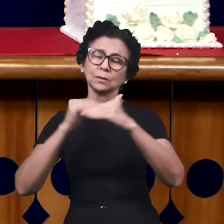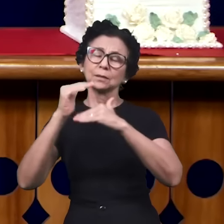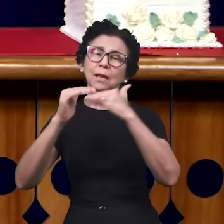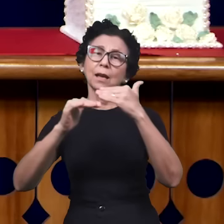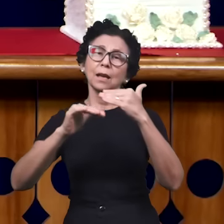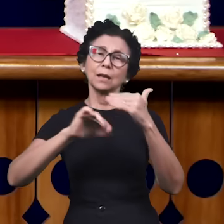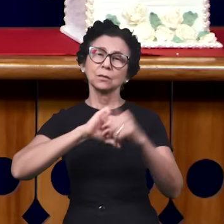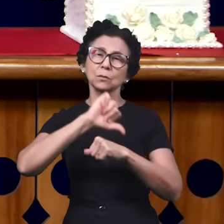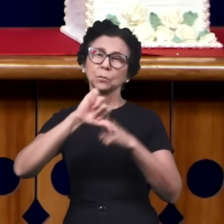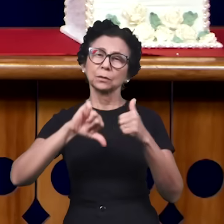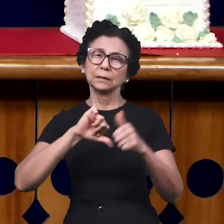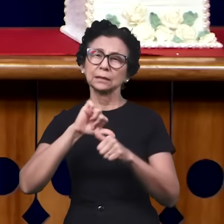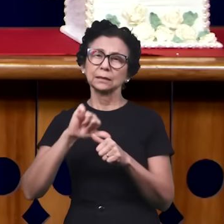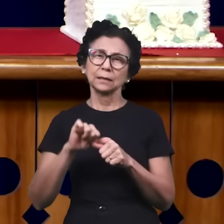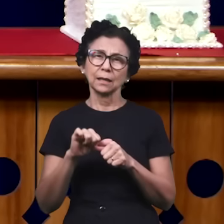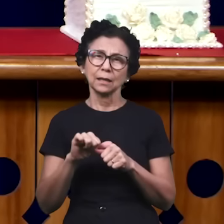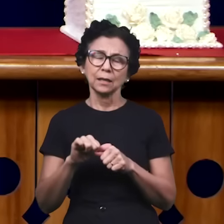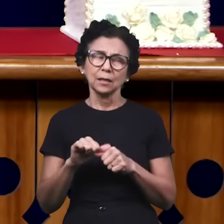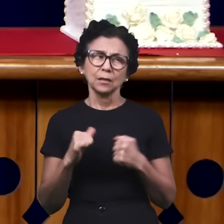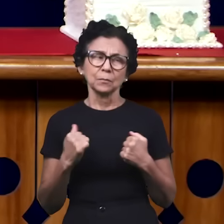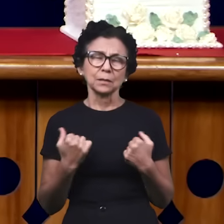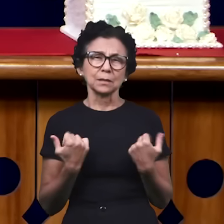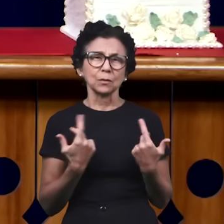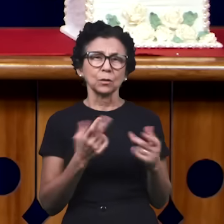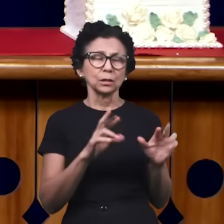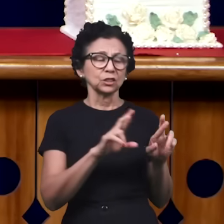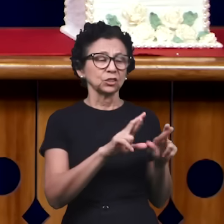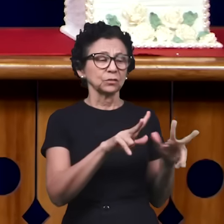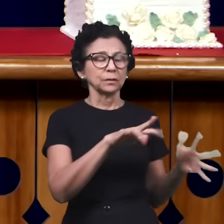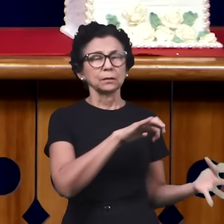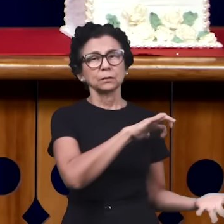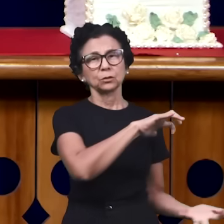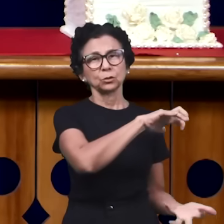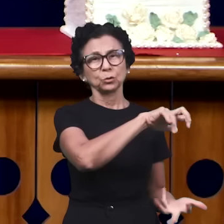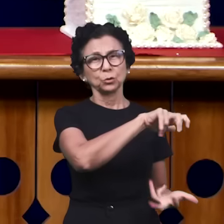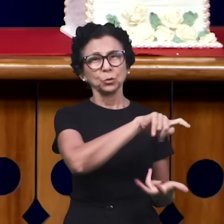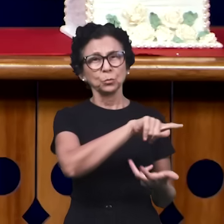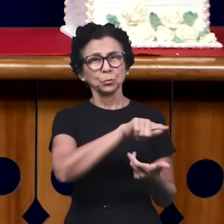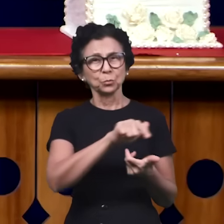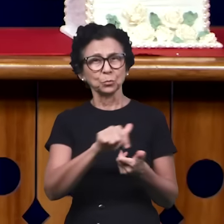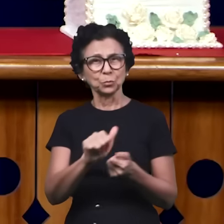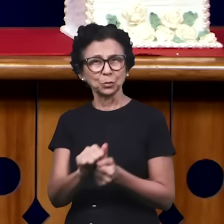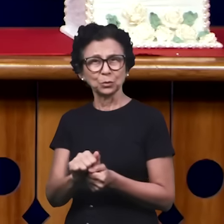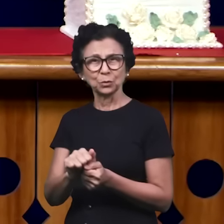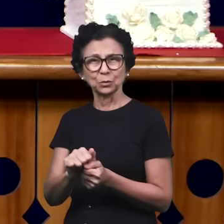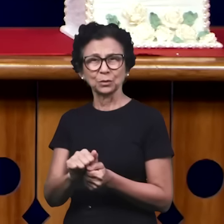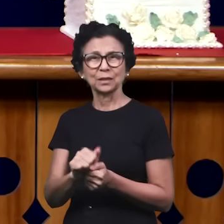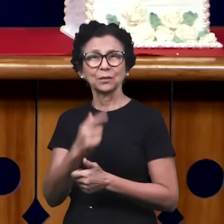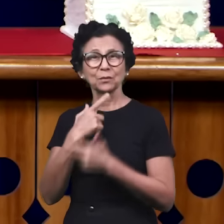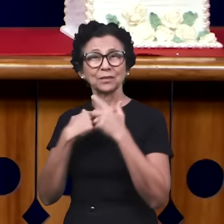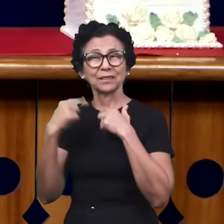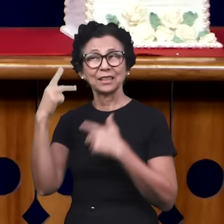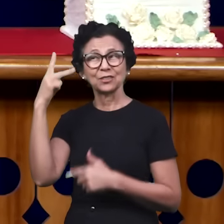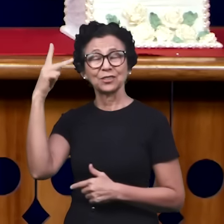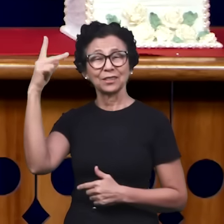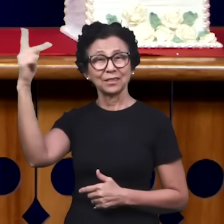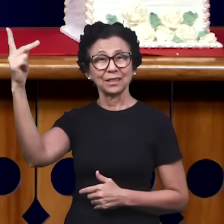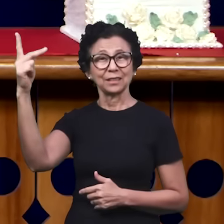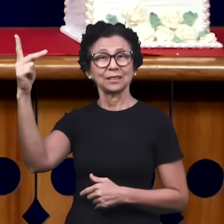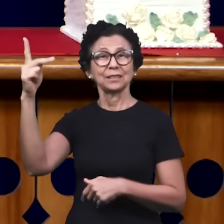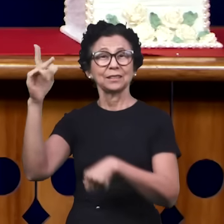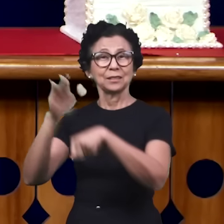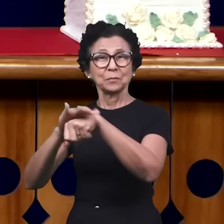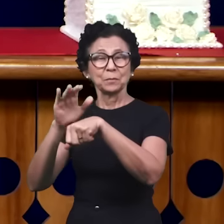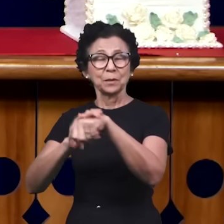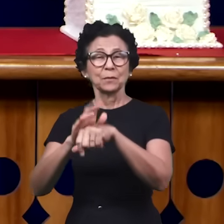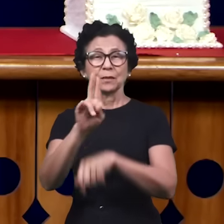a forma do mundo, é a forma que está na mente do oleiro. E o Senhor ele vai fazer de você um instrumento nas mãos do Senhor.